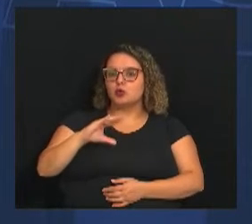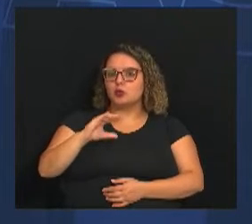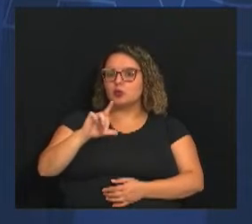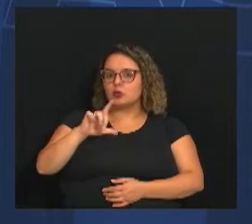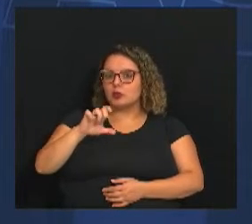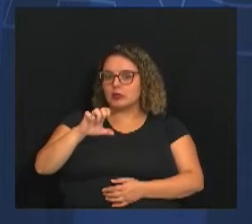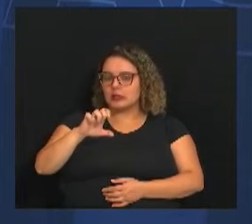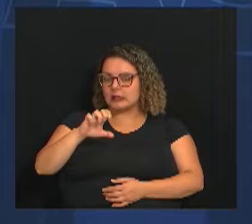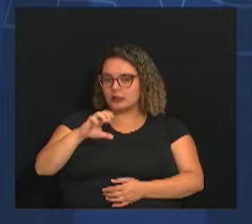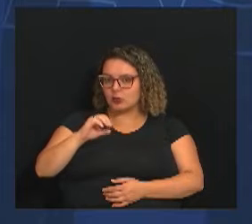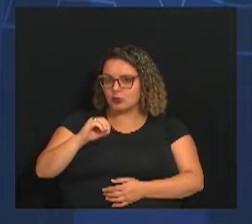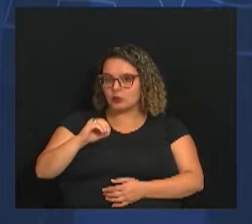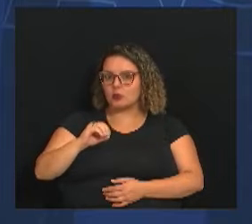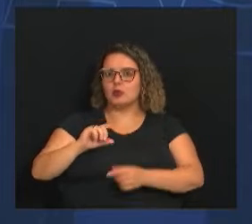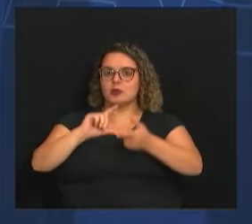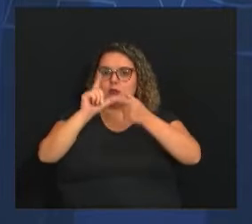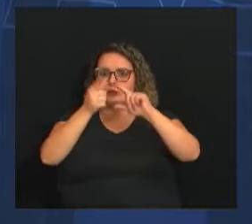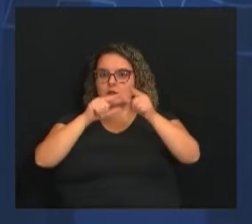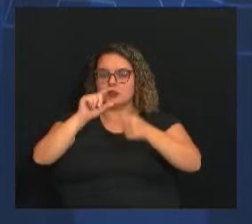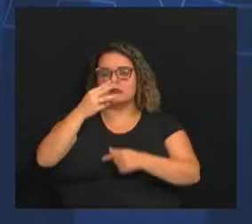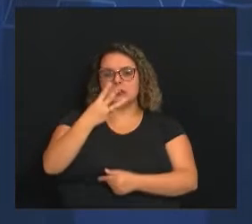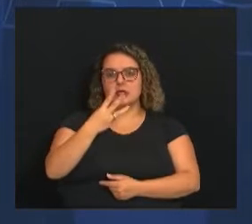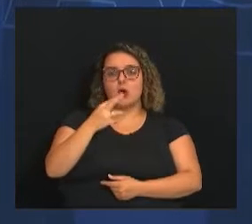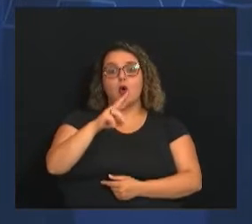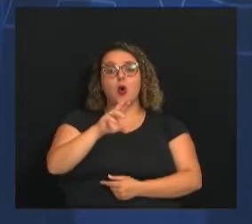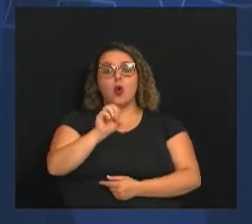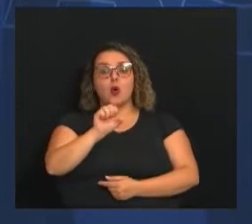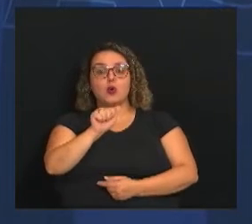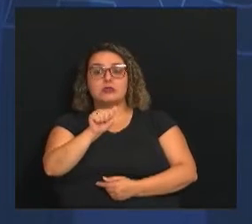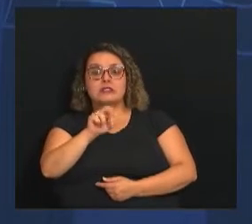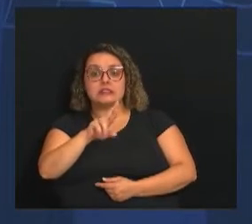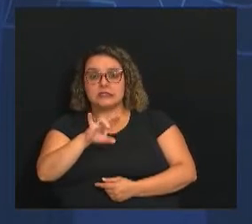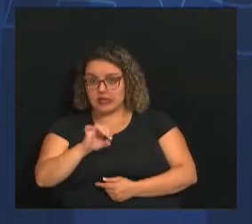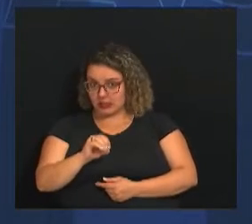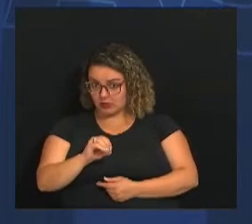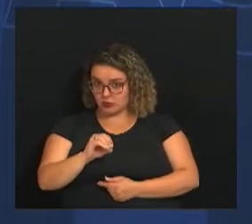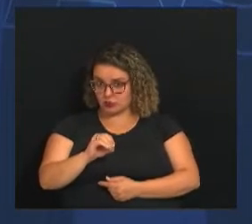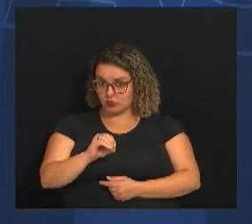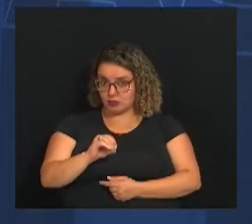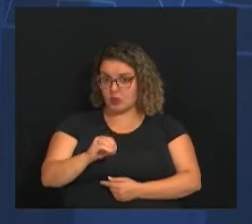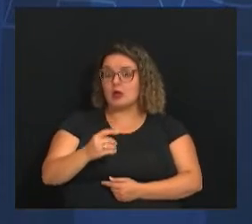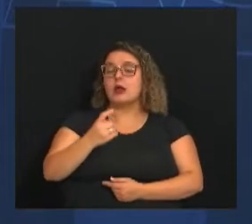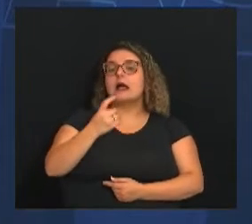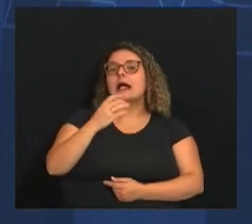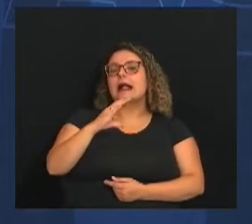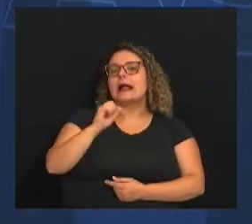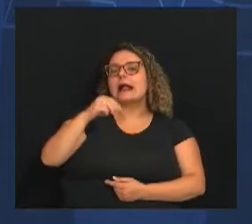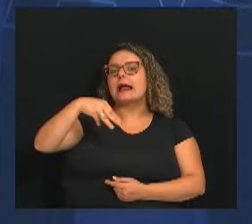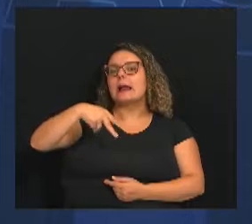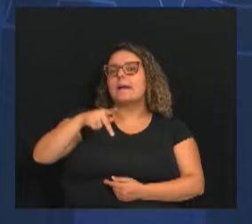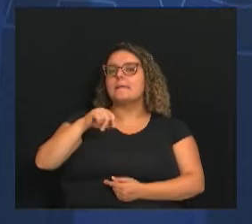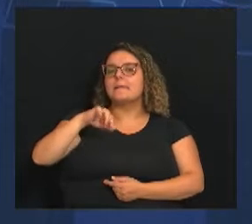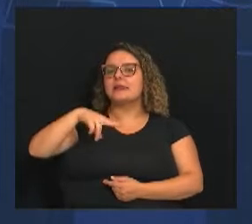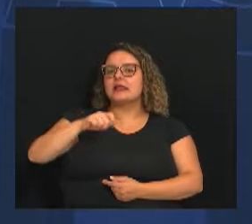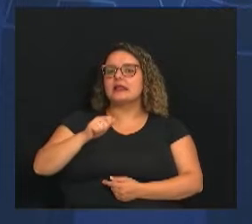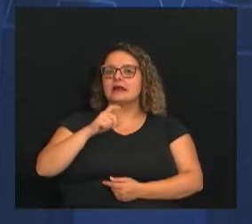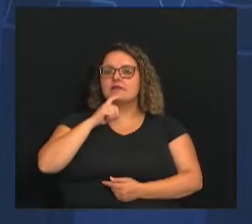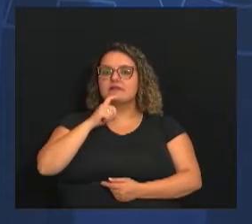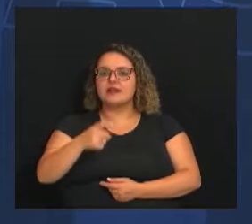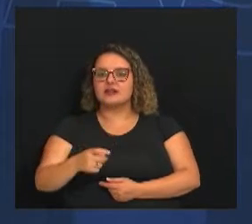Estrelas, Residencial Rosário, Residencial Campina Verde, Jardim